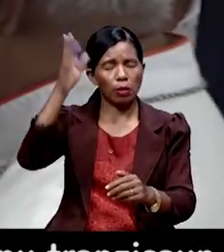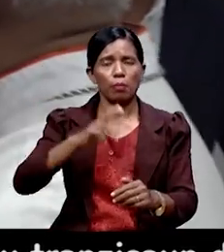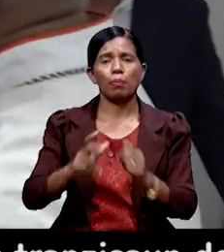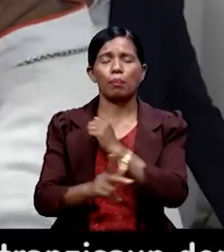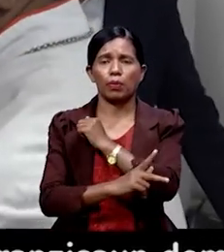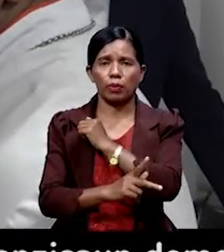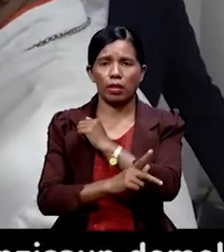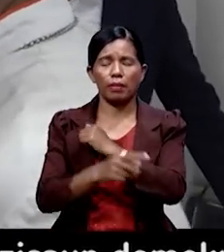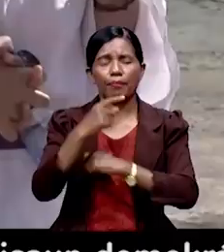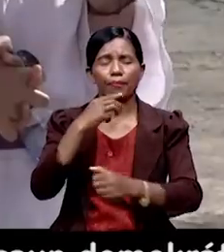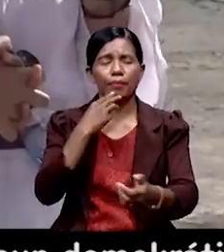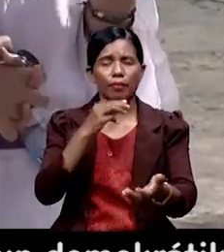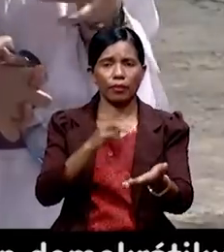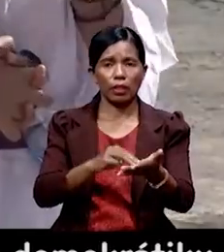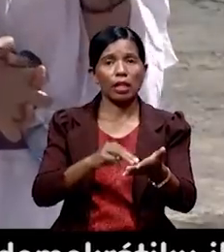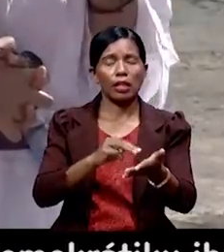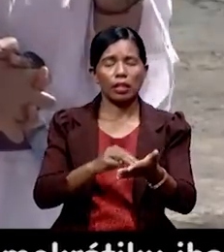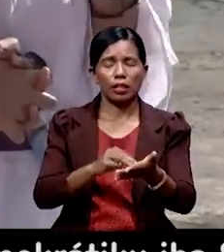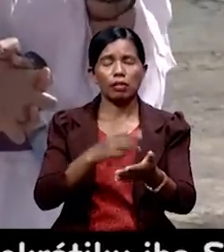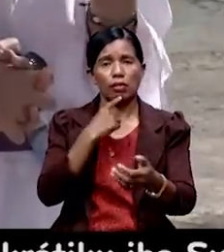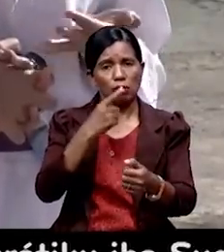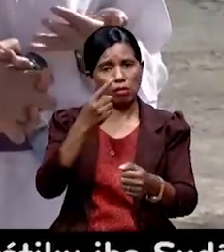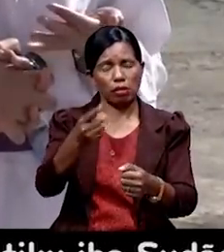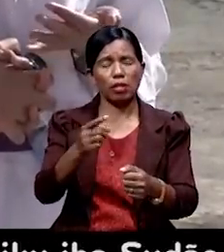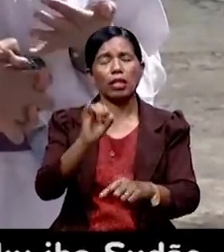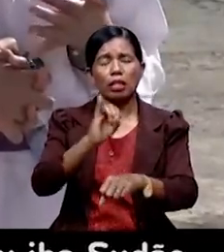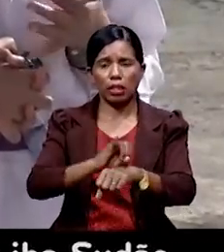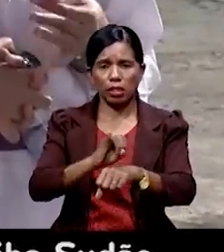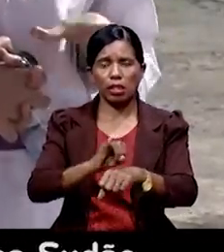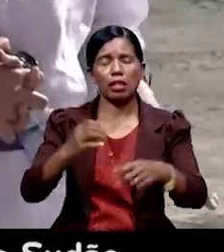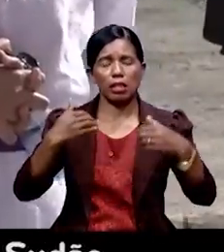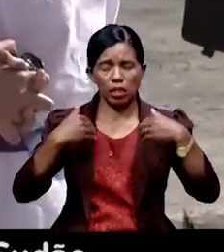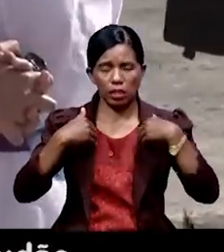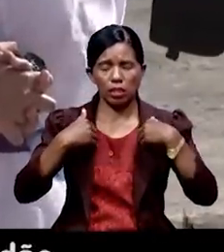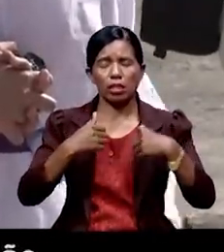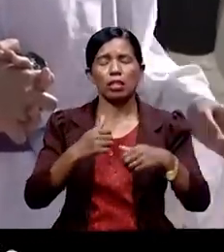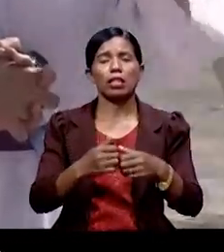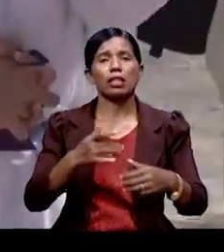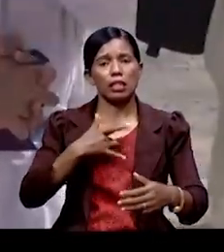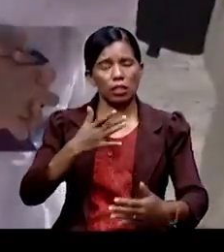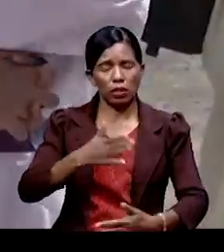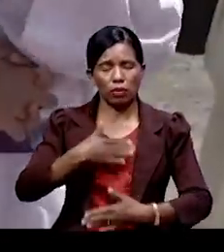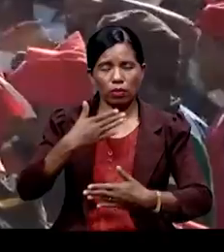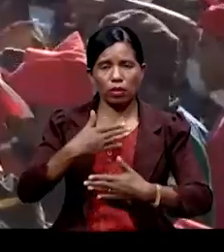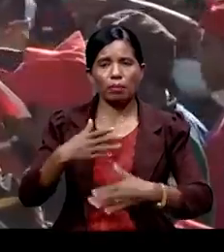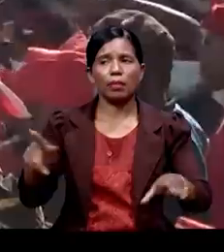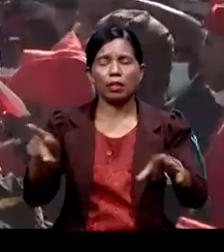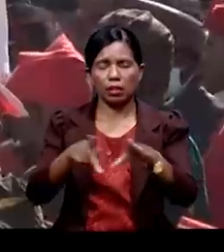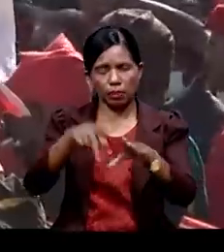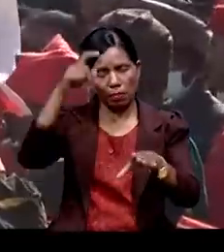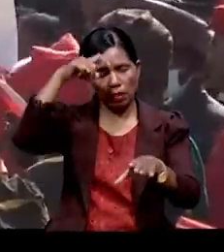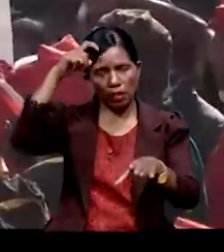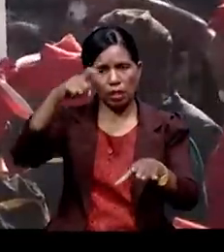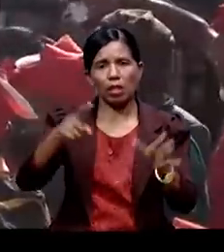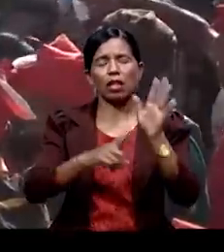husi Secretariado-Geral Conferência Episcopal Portuguesa hateten, Igreja Sira Portugal, senti contente ho presença matenek no